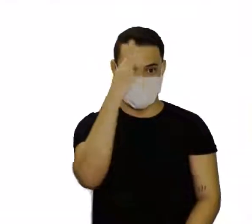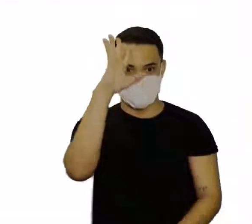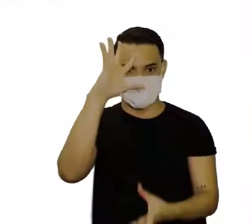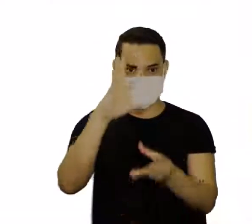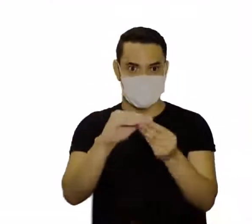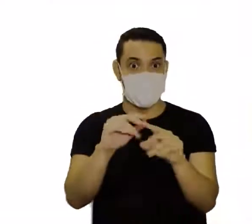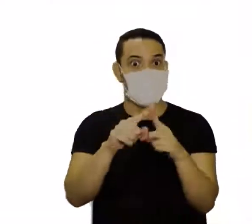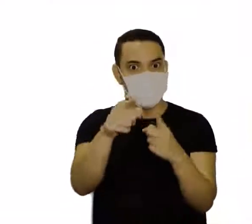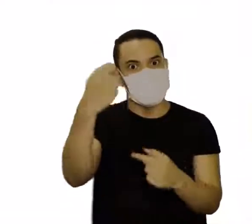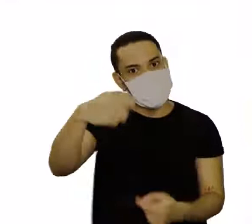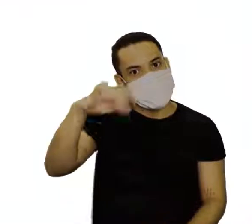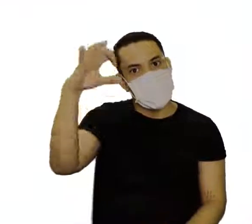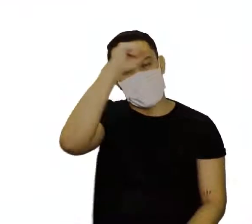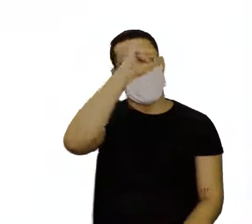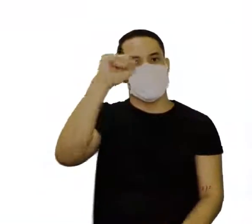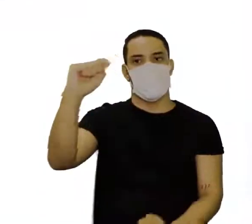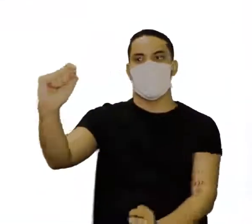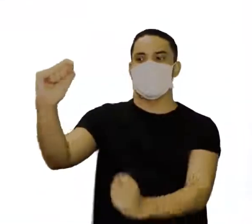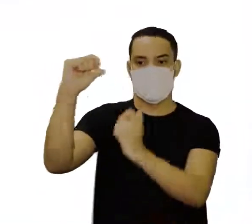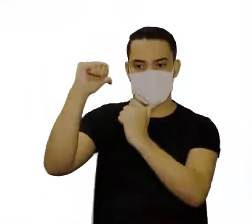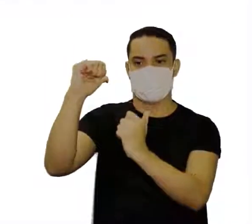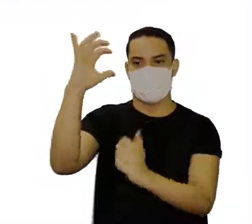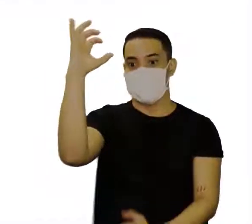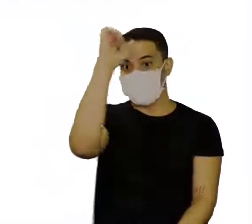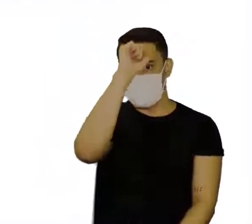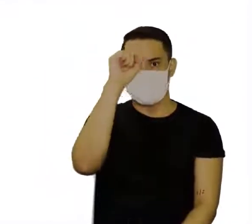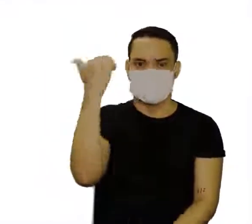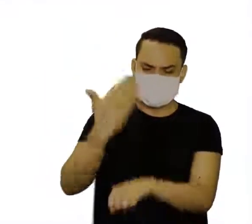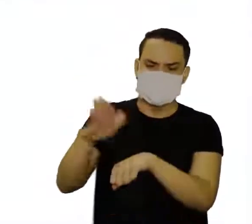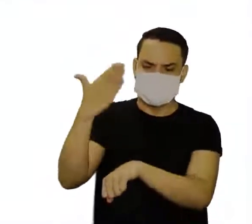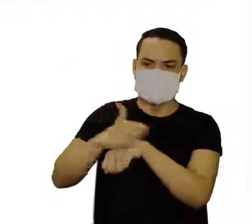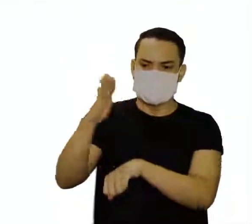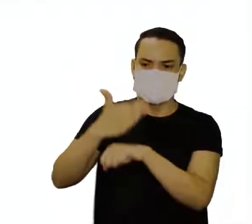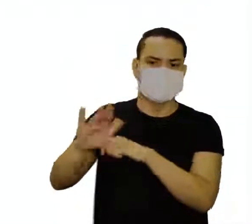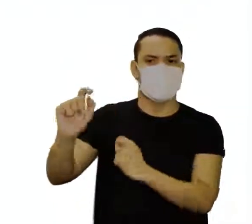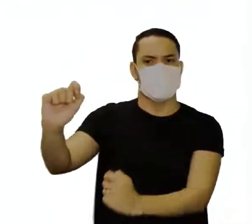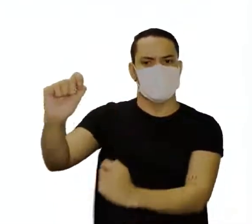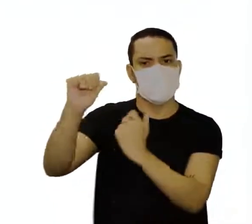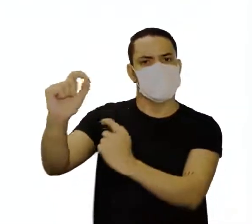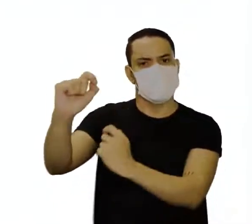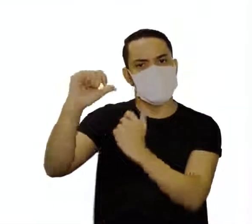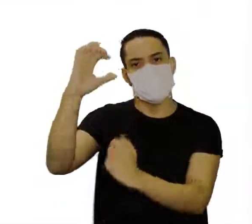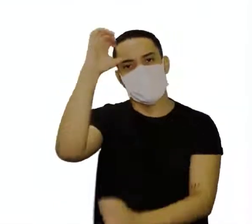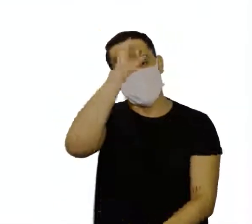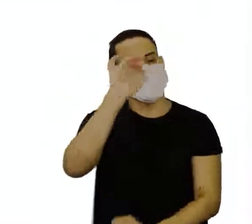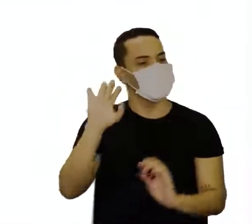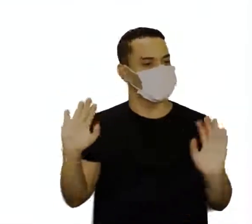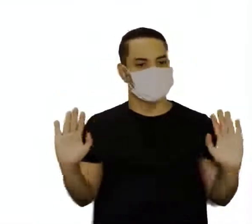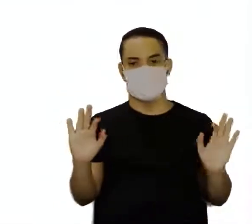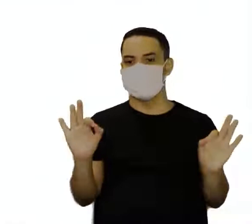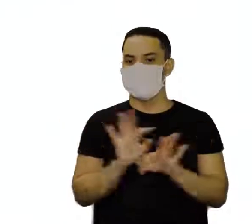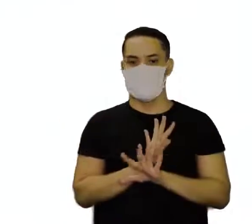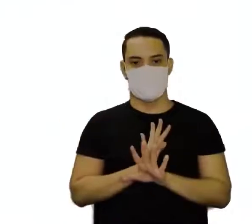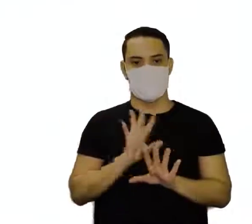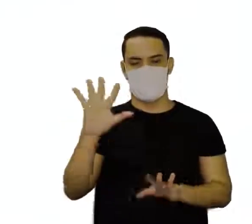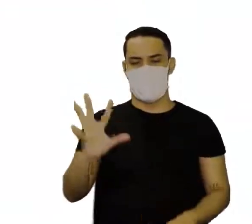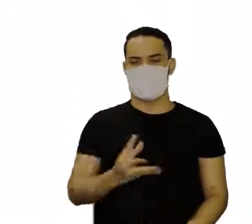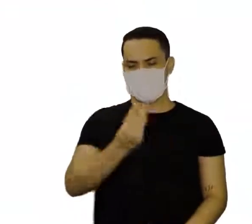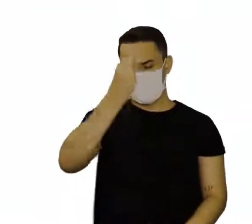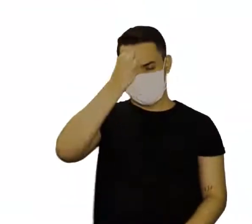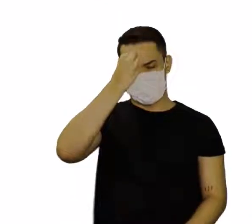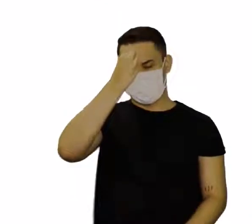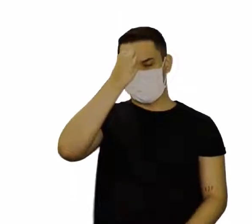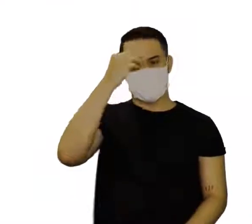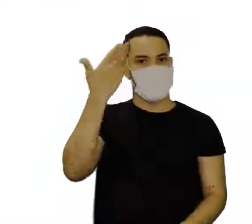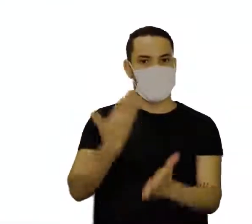você aprender isso, tá? E aprende fazendo exercício e comprovando. Aí isso ali vai ficar fixo na sua cabeça e